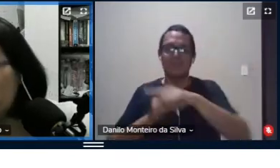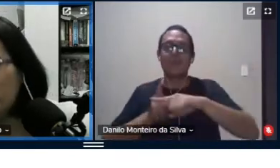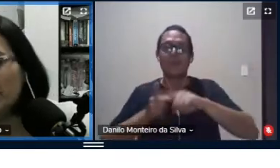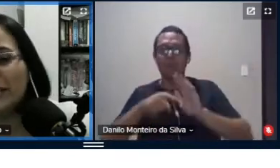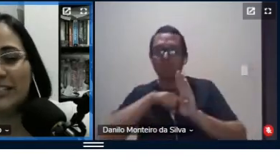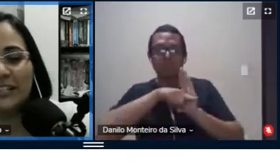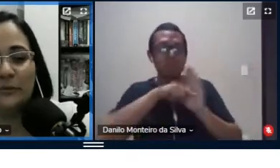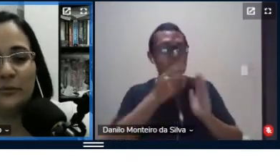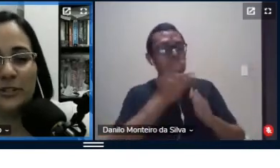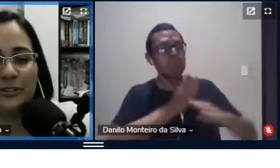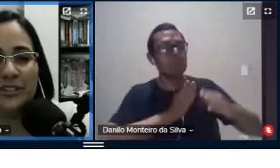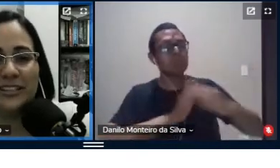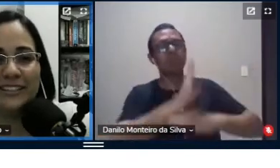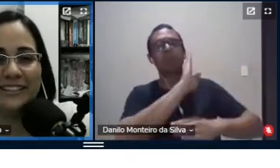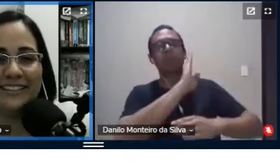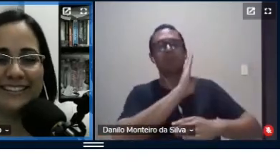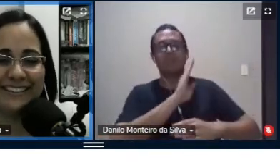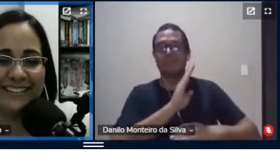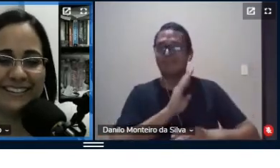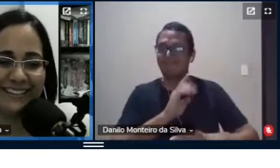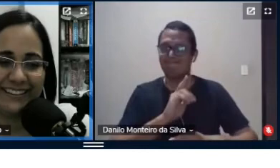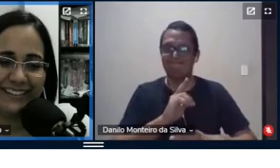Tá? Por isso que ele ganha muito.